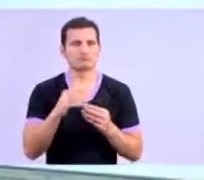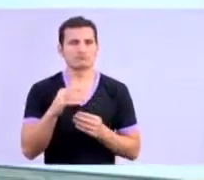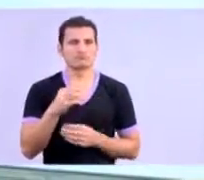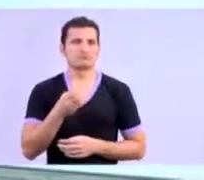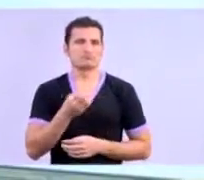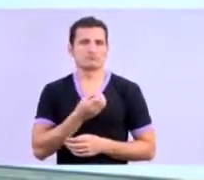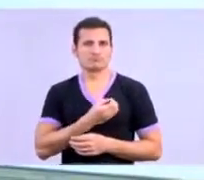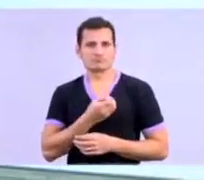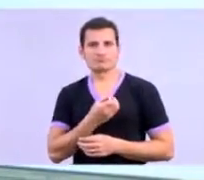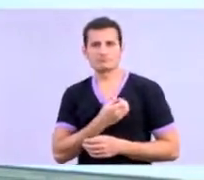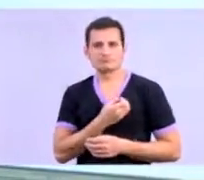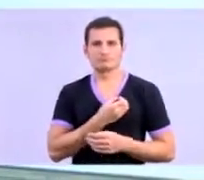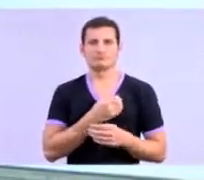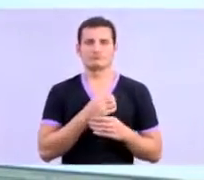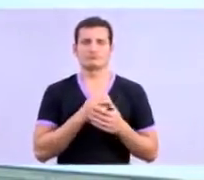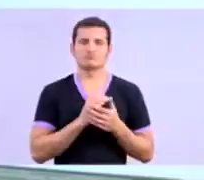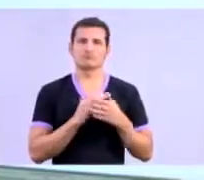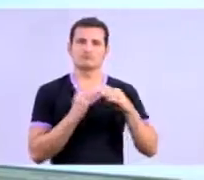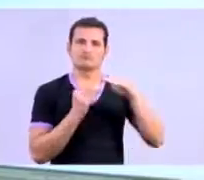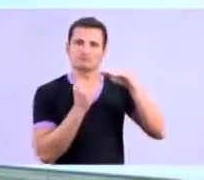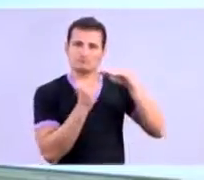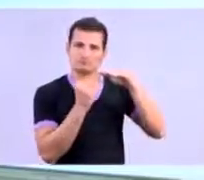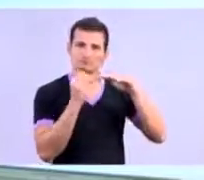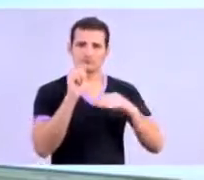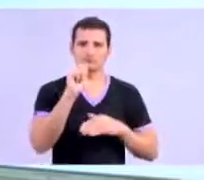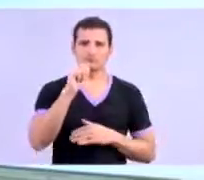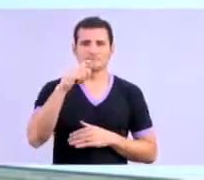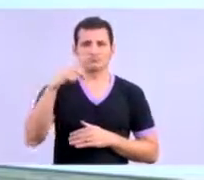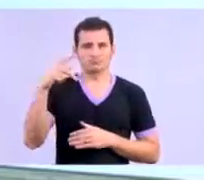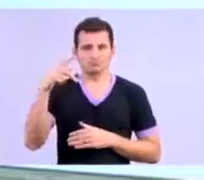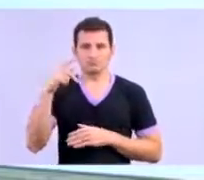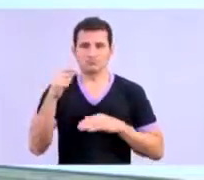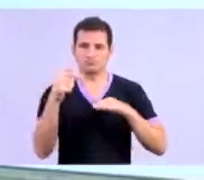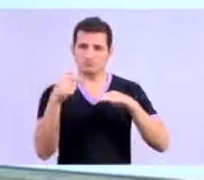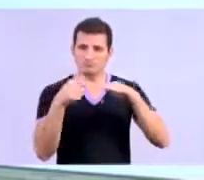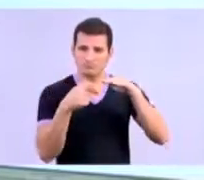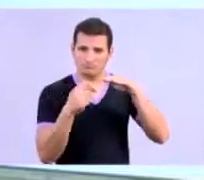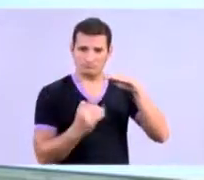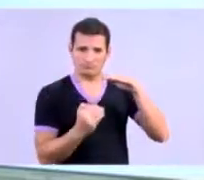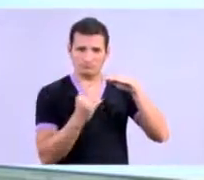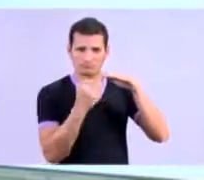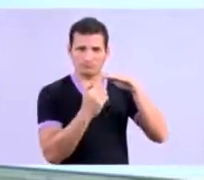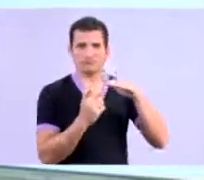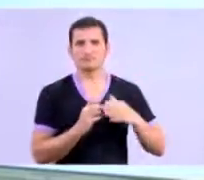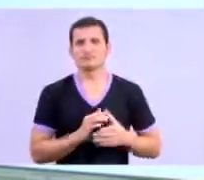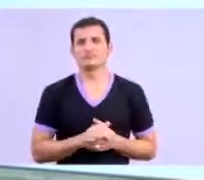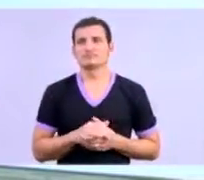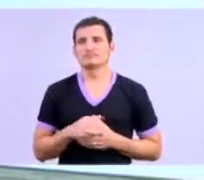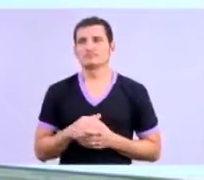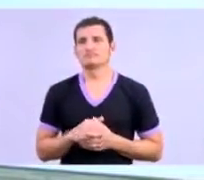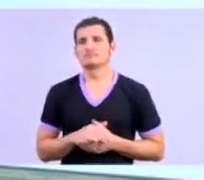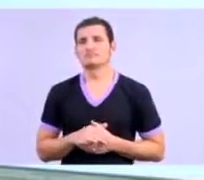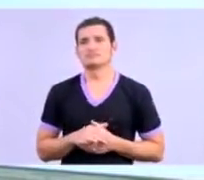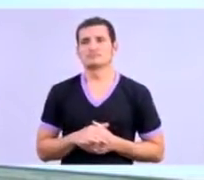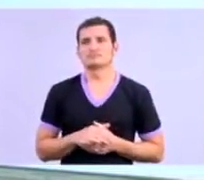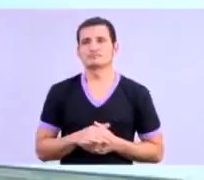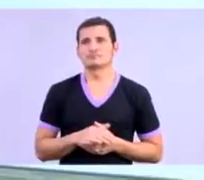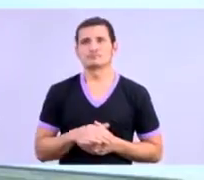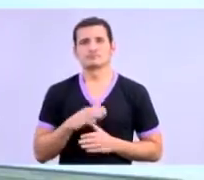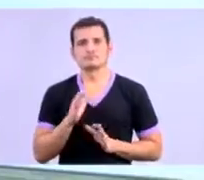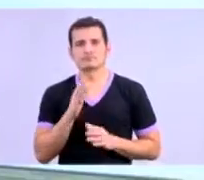da camada de aplicação, ou seja, a 7ª camada, ok? Então aí tivemos um